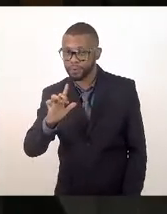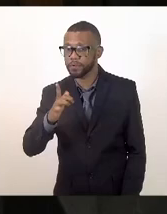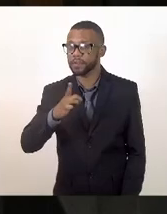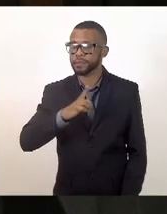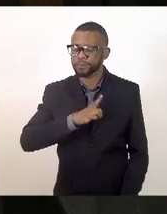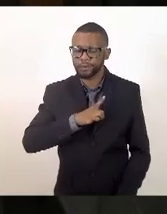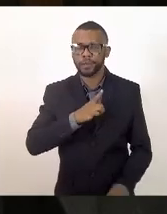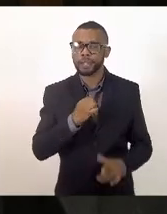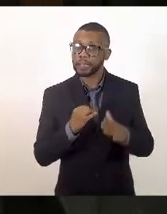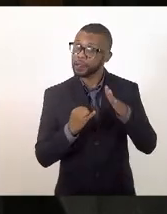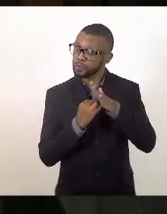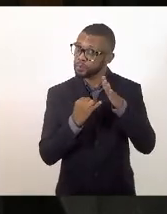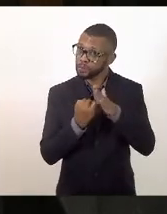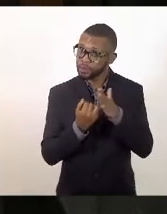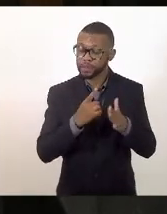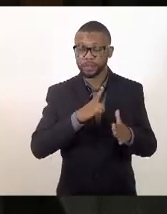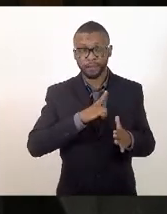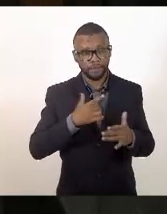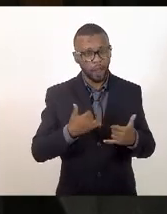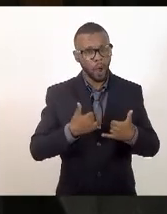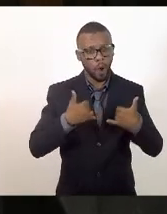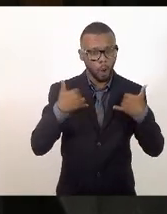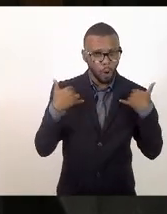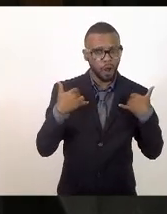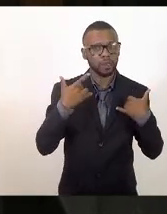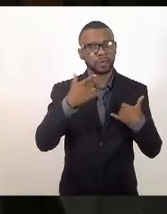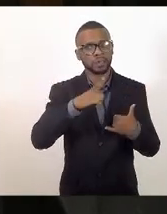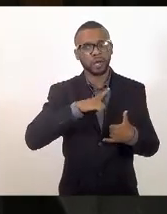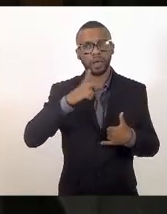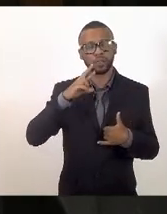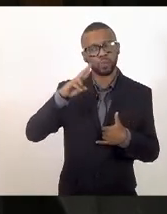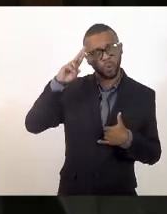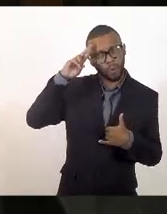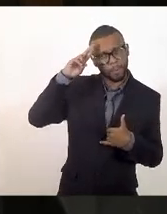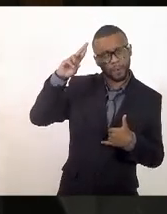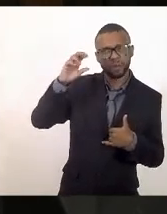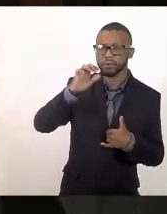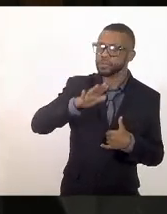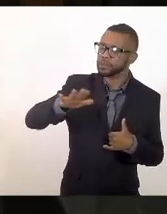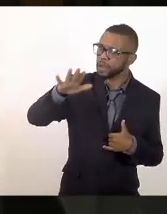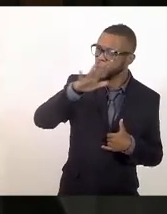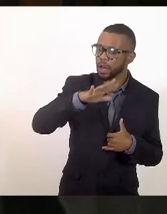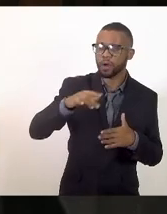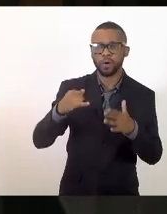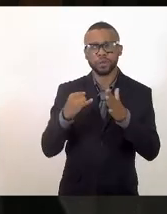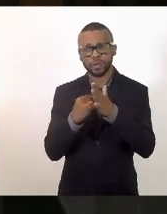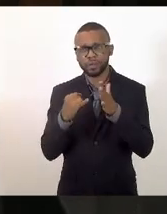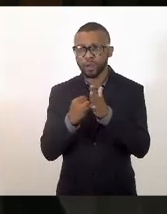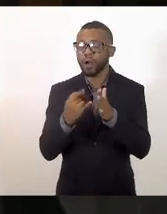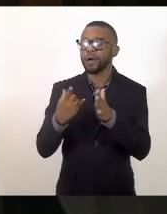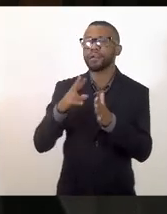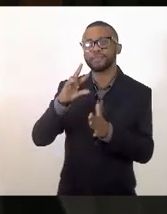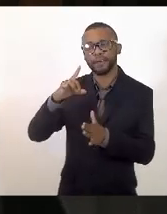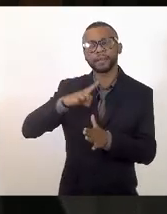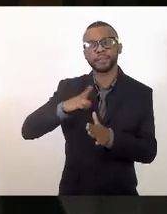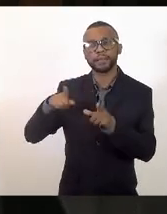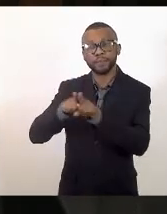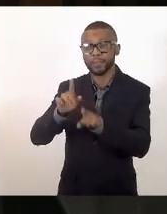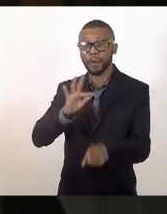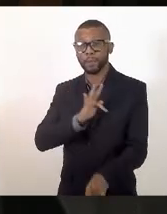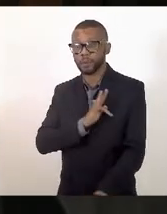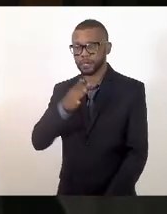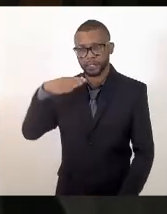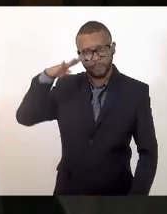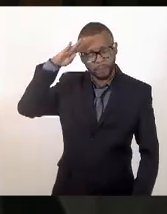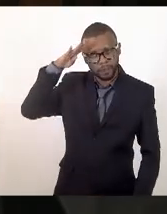Excelência no comando geral daquela tropa, daquela instituição. Realizaremos da Polícia Militar e das outras instituições de segurança